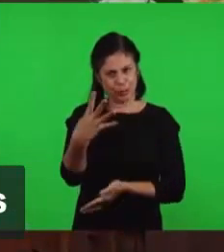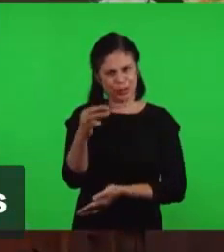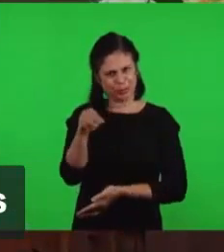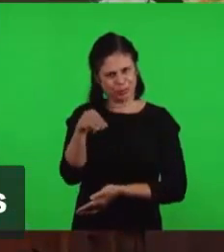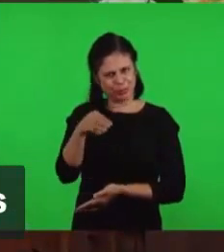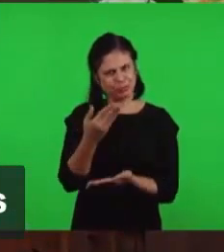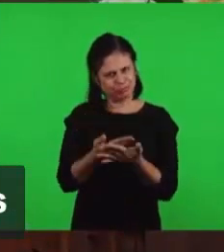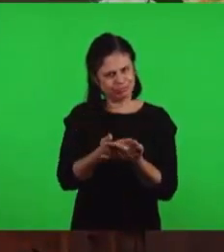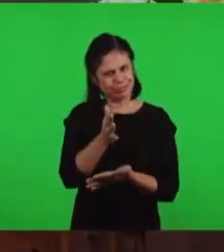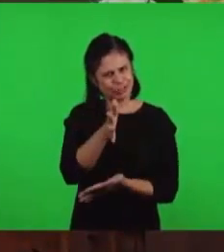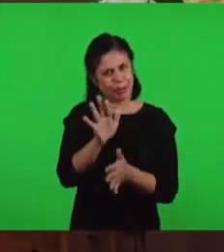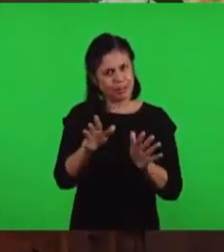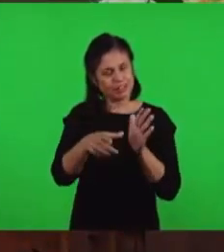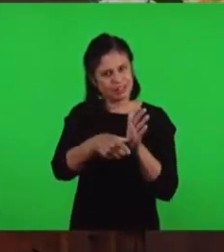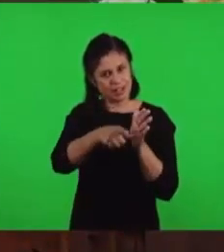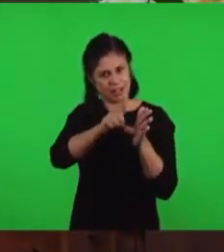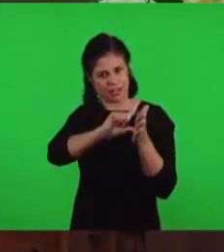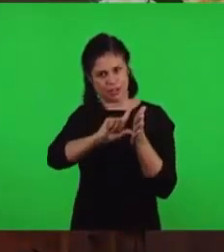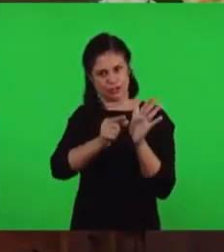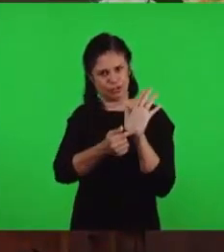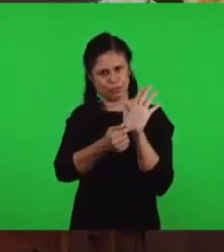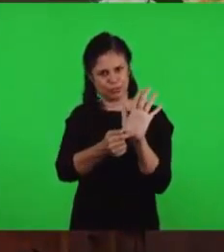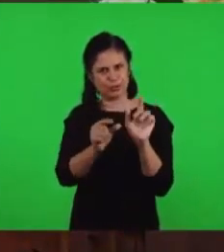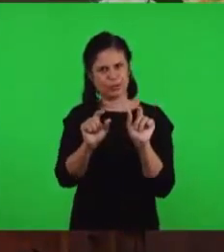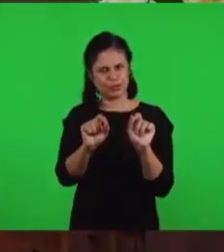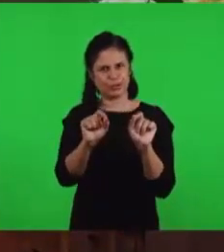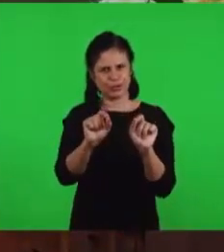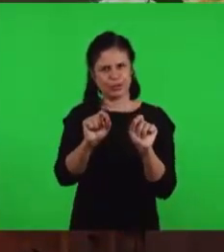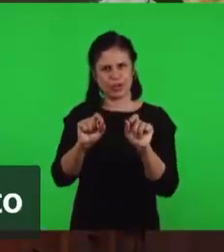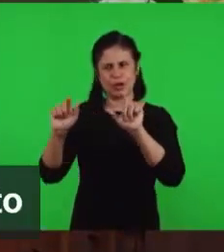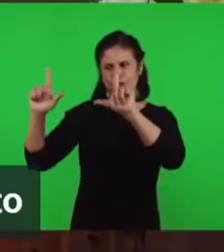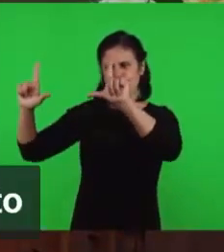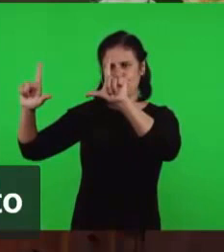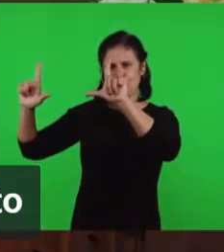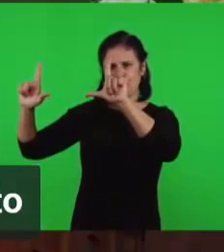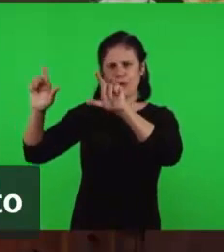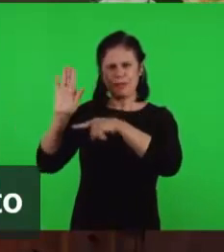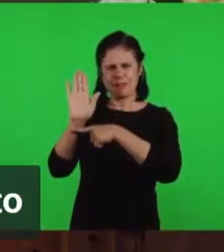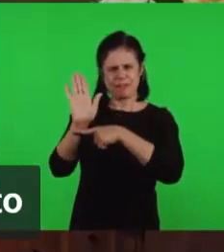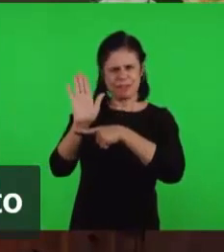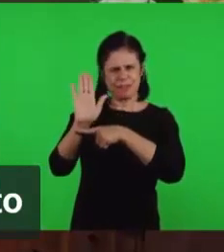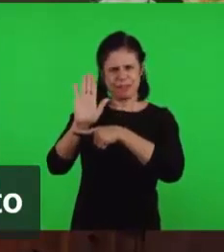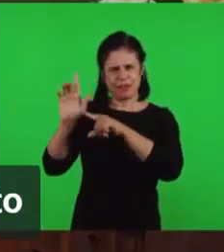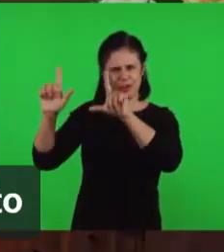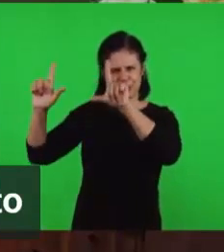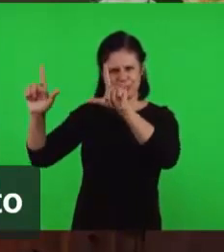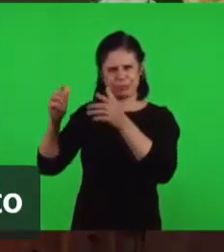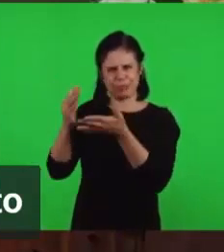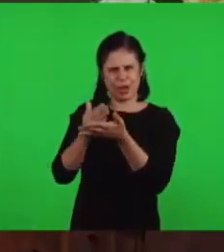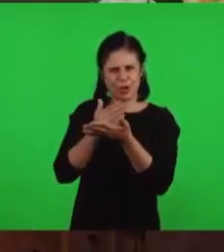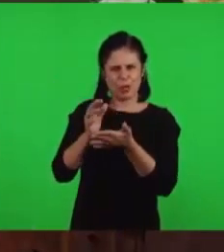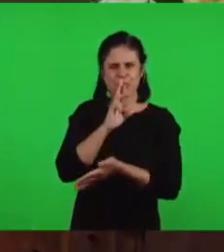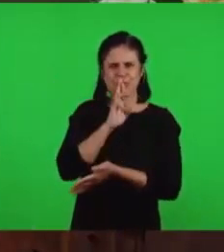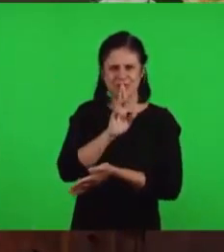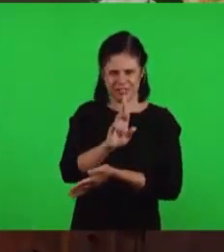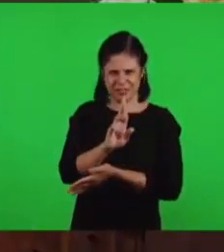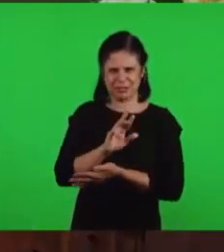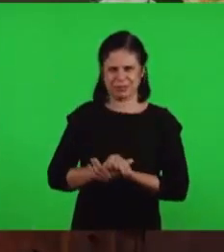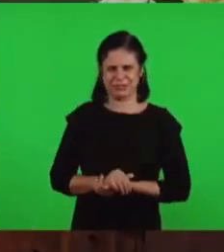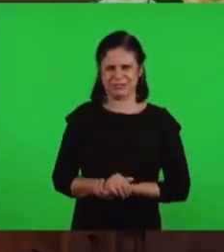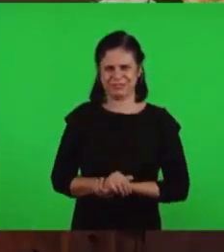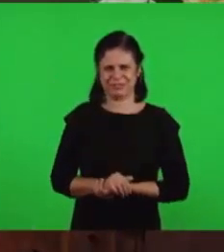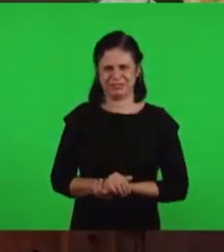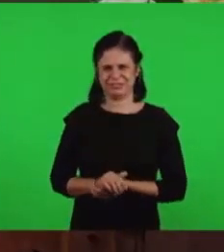mas antes nós vamos apresentar aqui para os irmãos um pequeno vídeo de algumas respostas que nós recebemos para essas perguntas